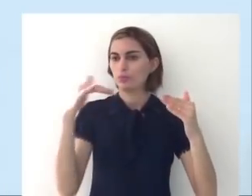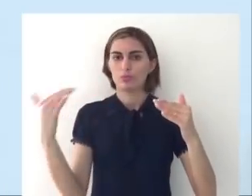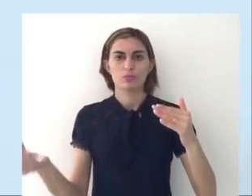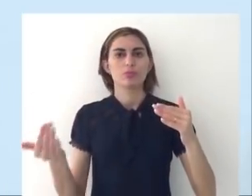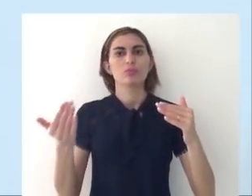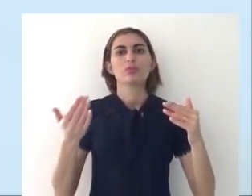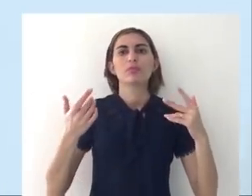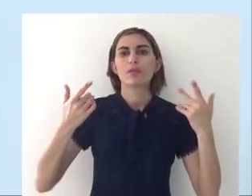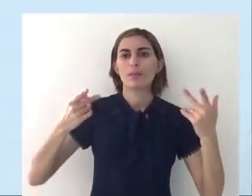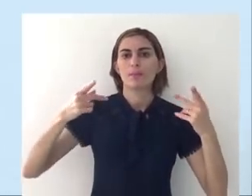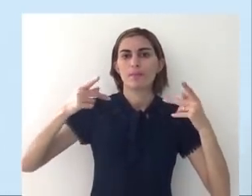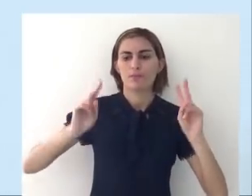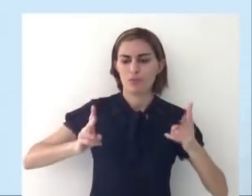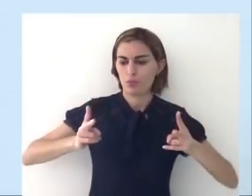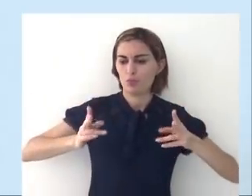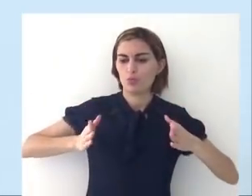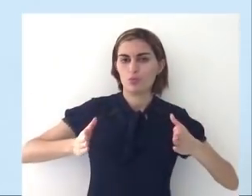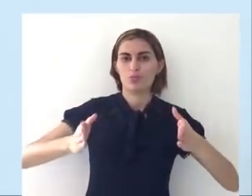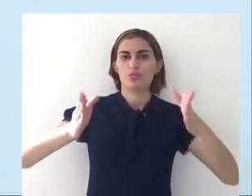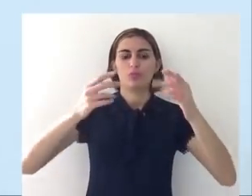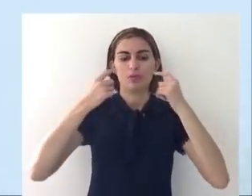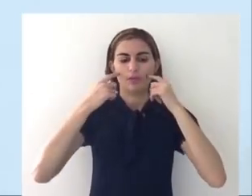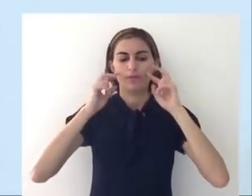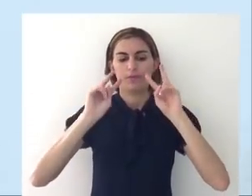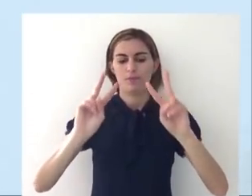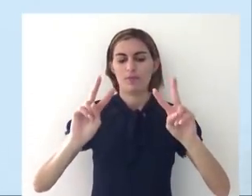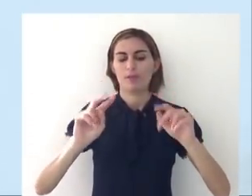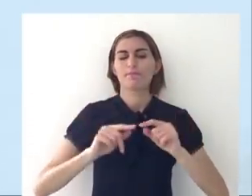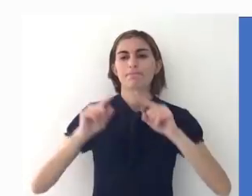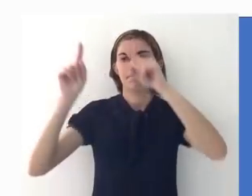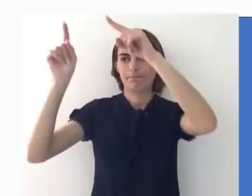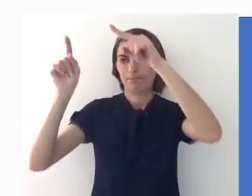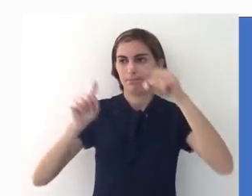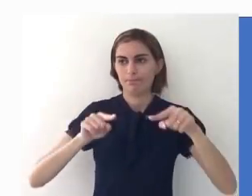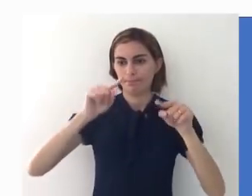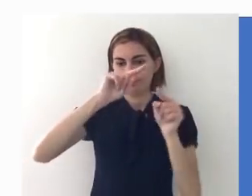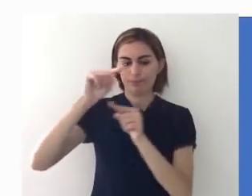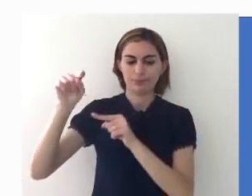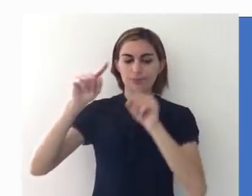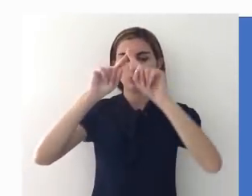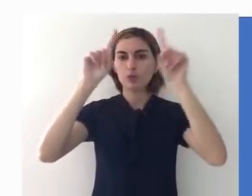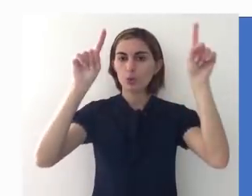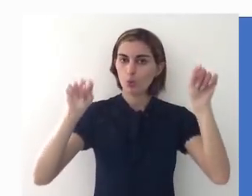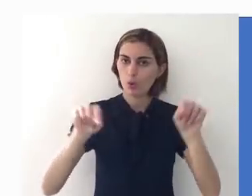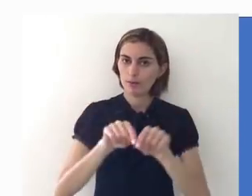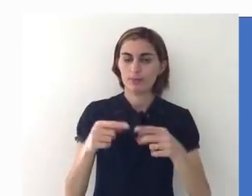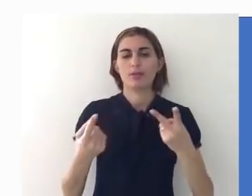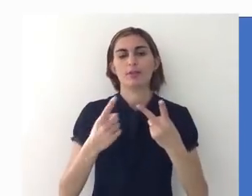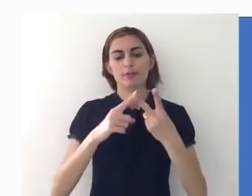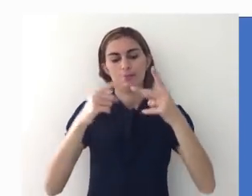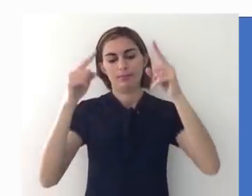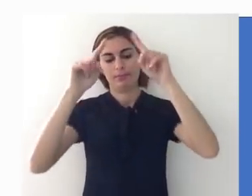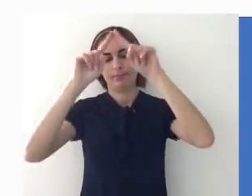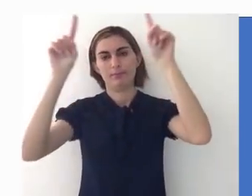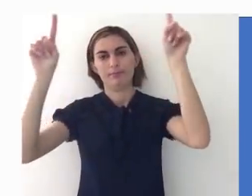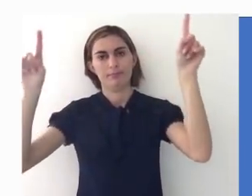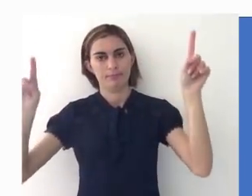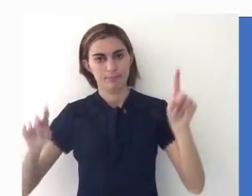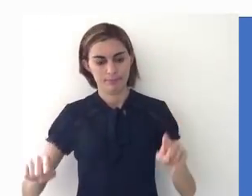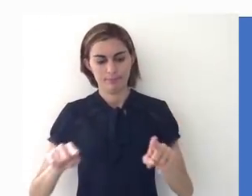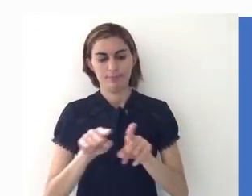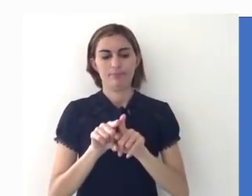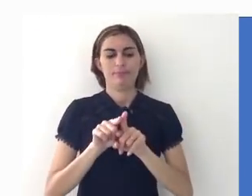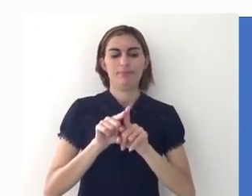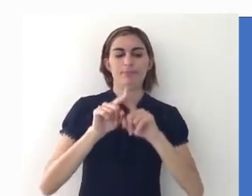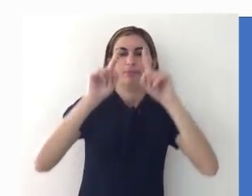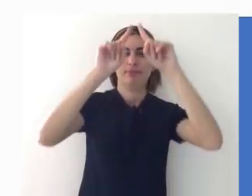quadriláteros cujos lados opostos são paralelos. Observa aí alguns paralelogramos. Ó, o quadrado é um